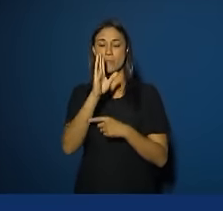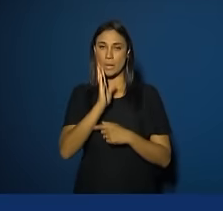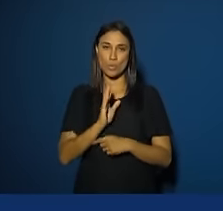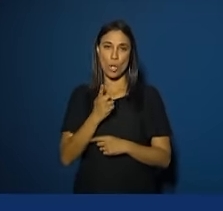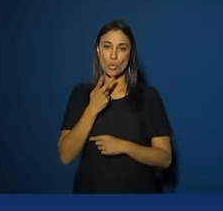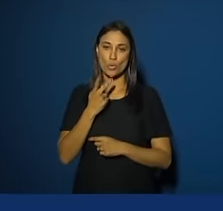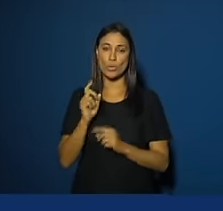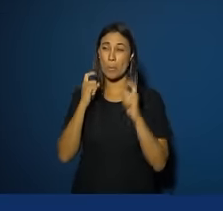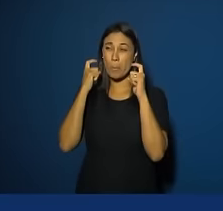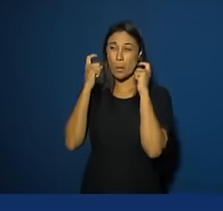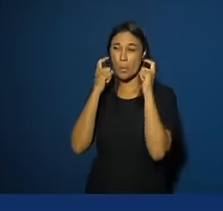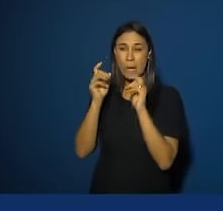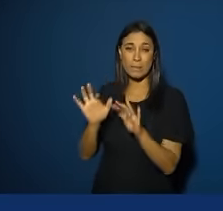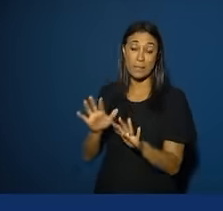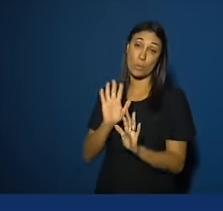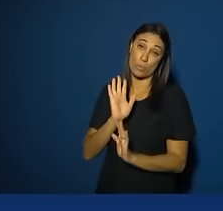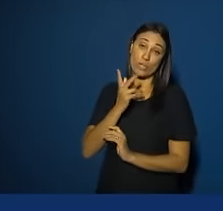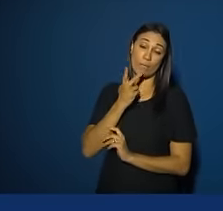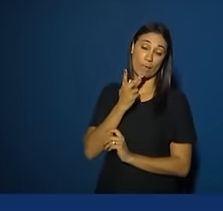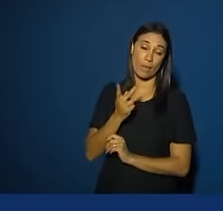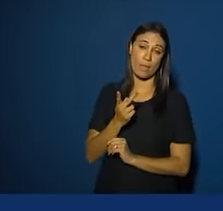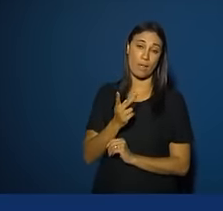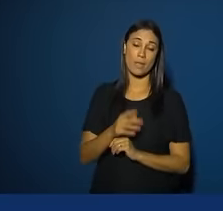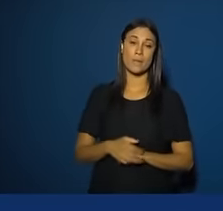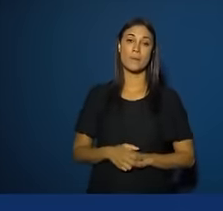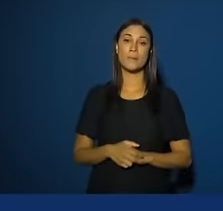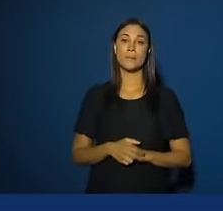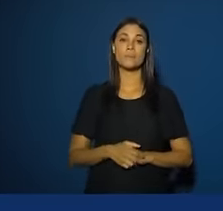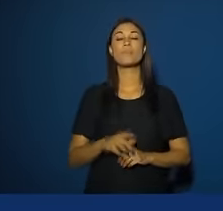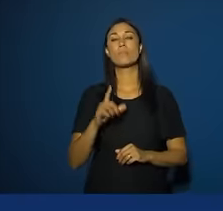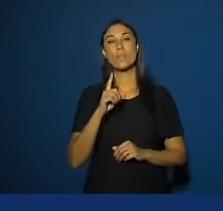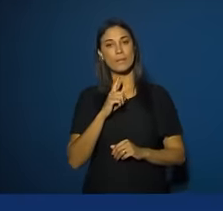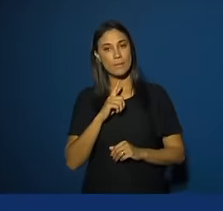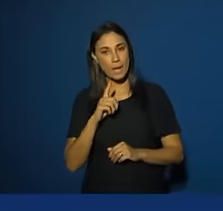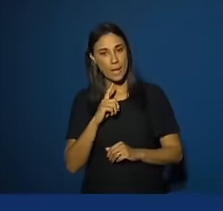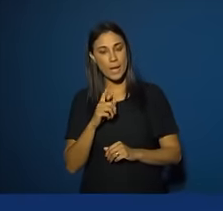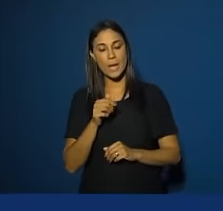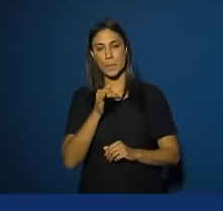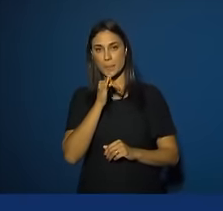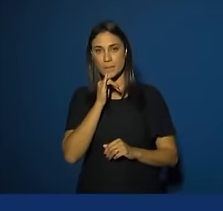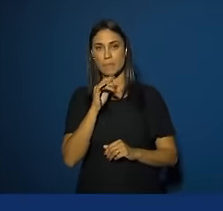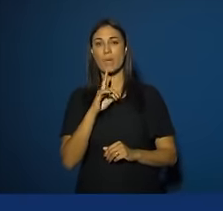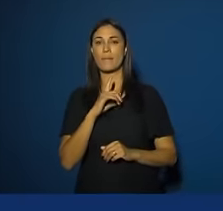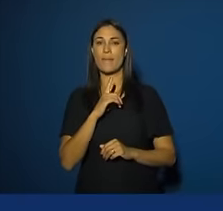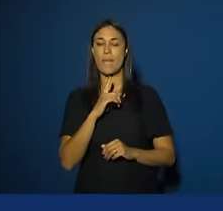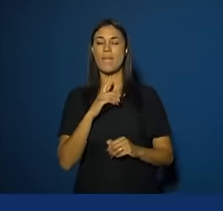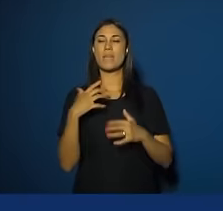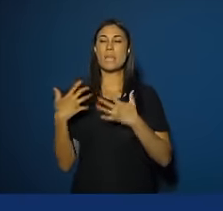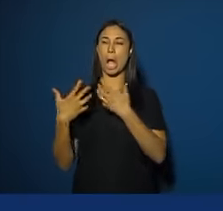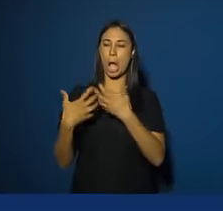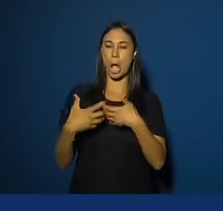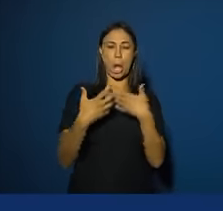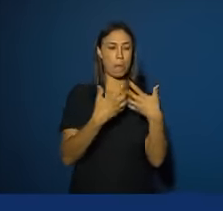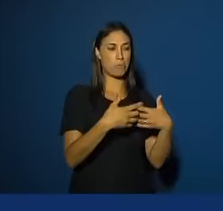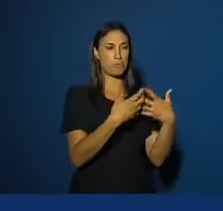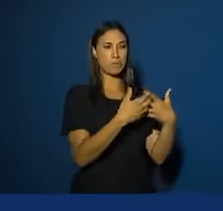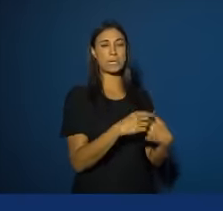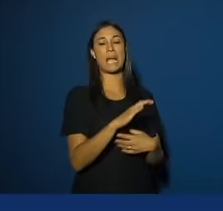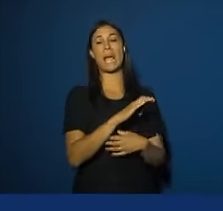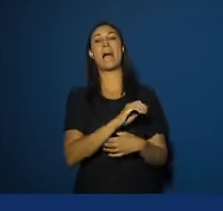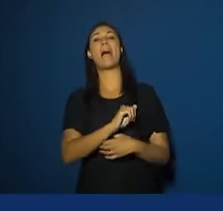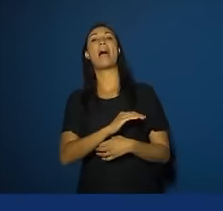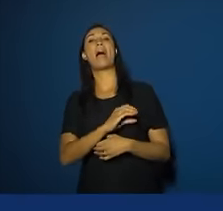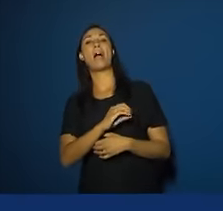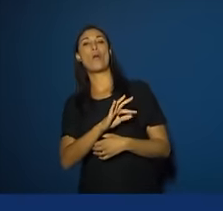tô tão preocupado com isso como eu disse né Eh existe essa essa confusão essa cacofonia